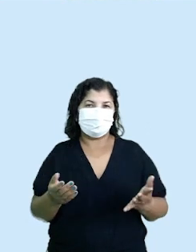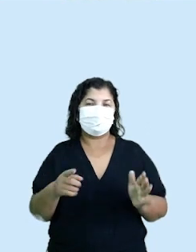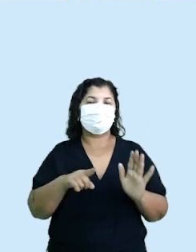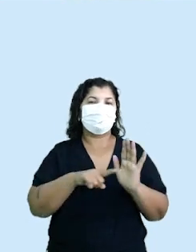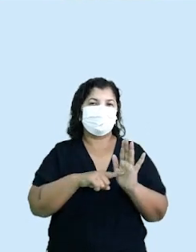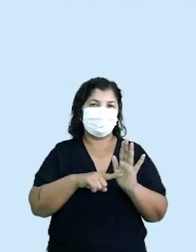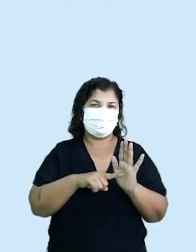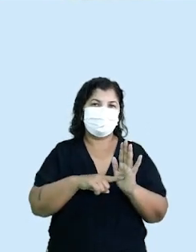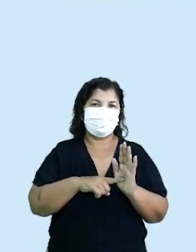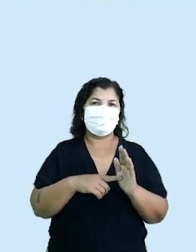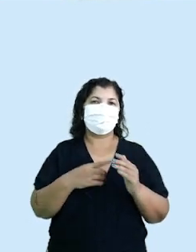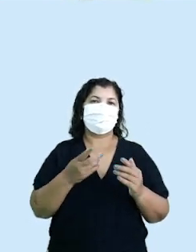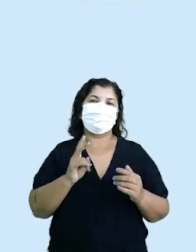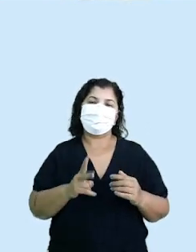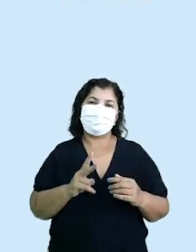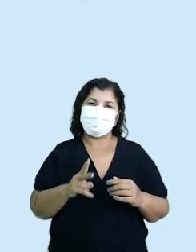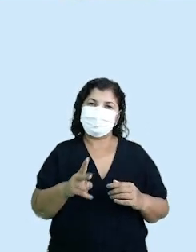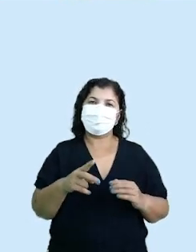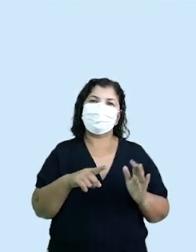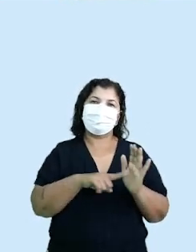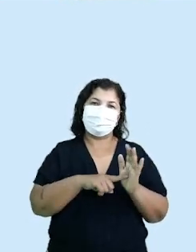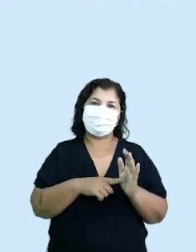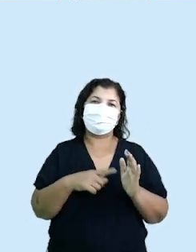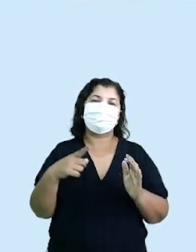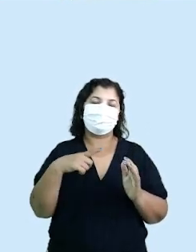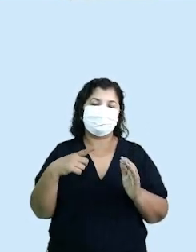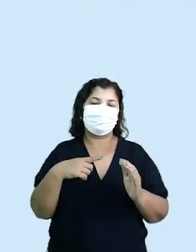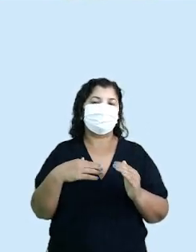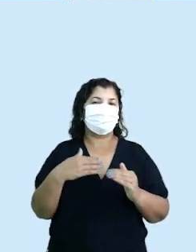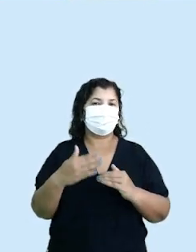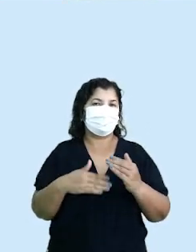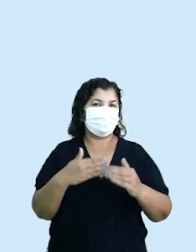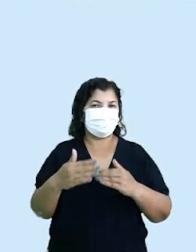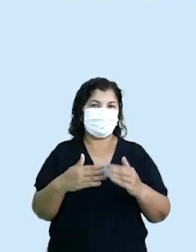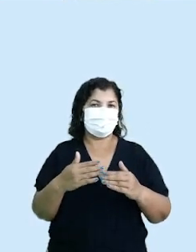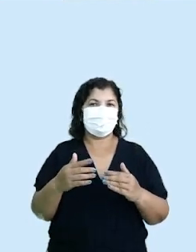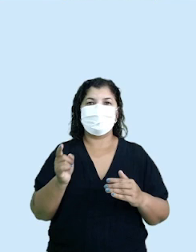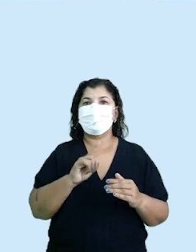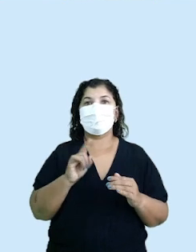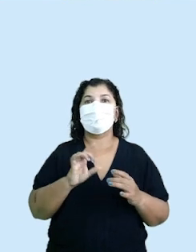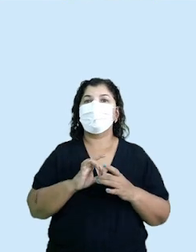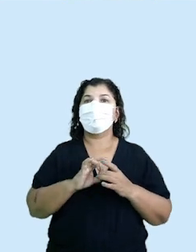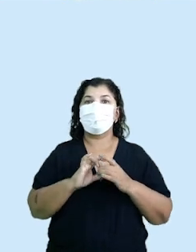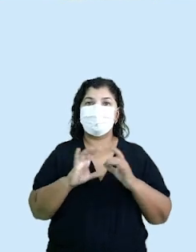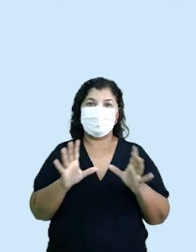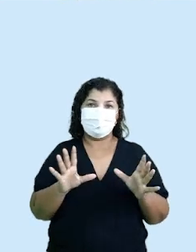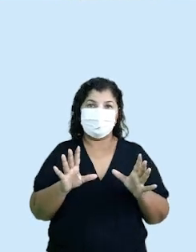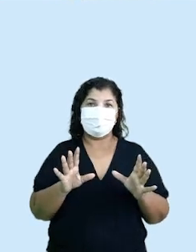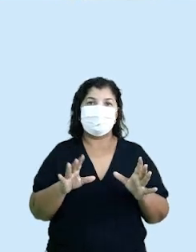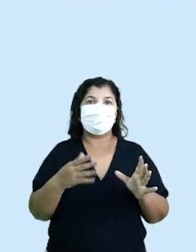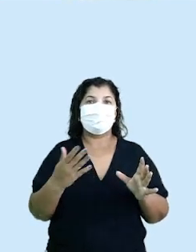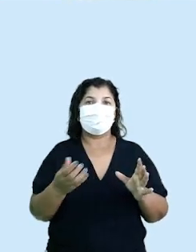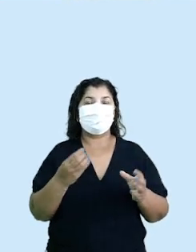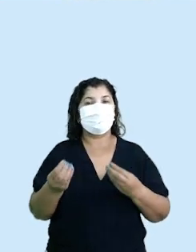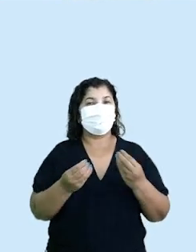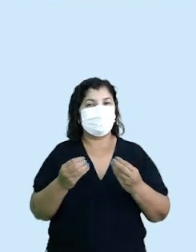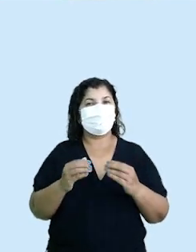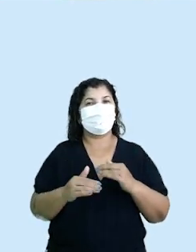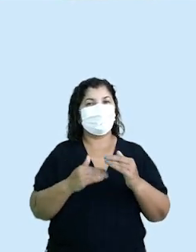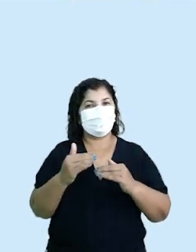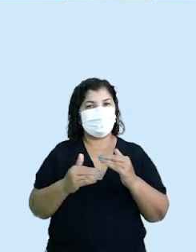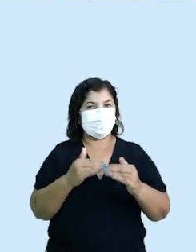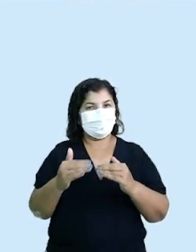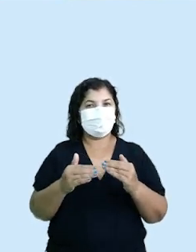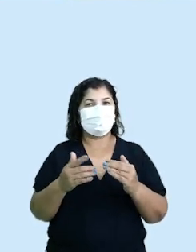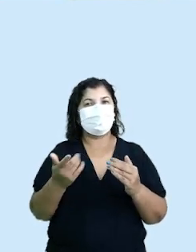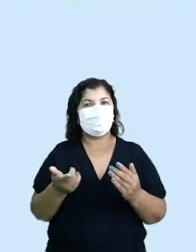negativo. Então, sempre que ele for negativo, eu tenho um processo não espontâneo. E o que é esse processo não espontâneo? É um processo que, ao